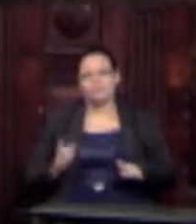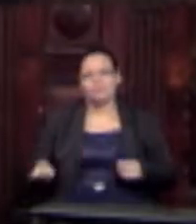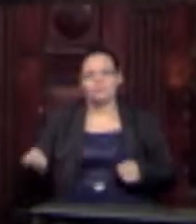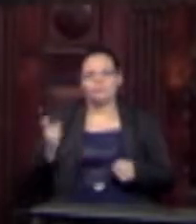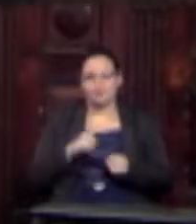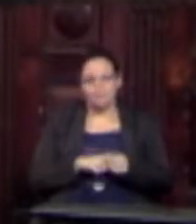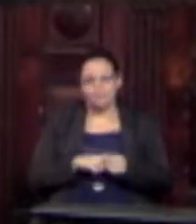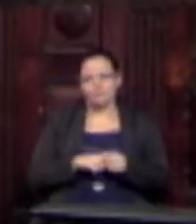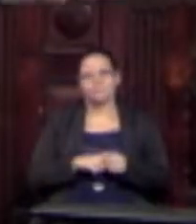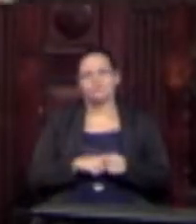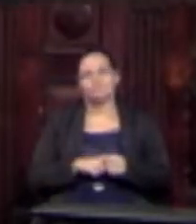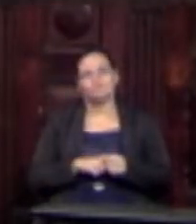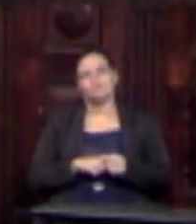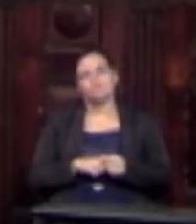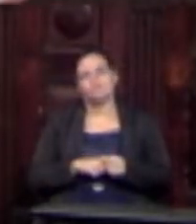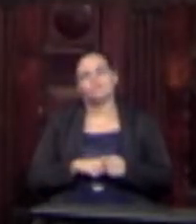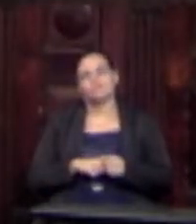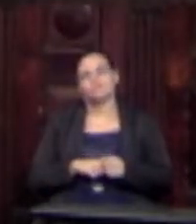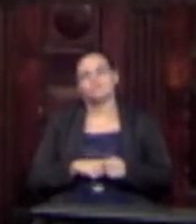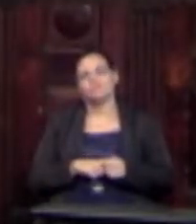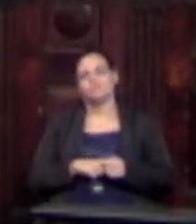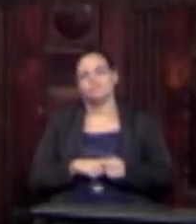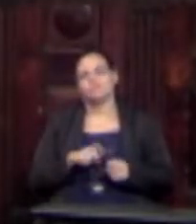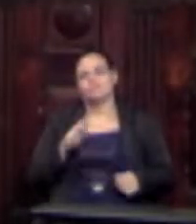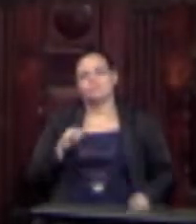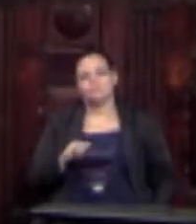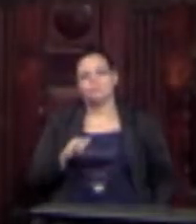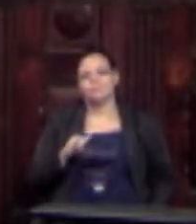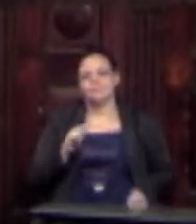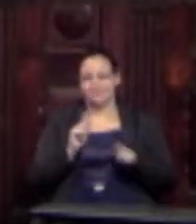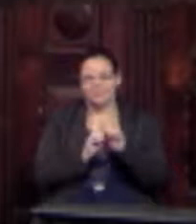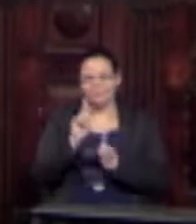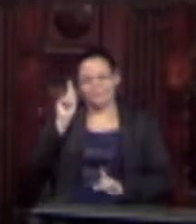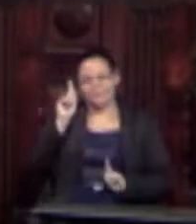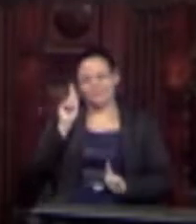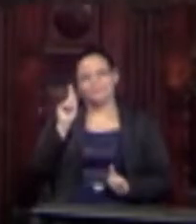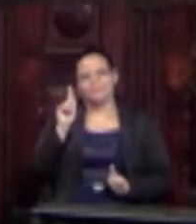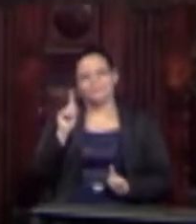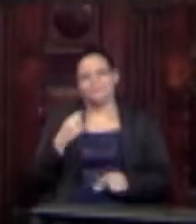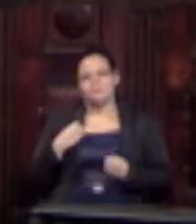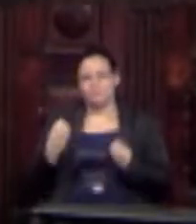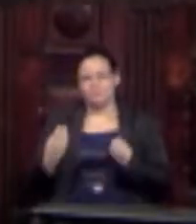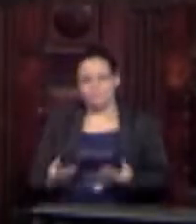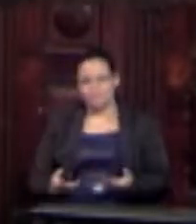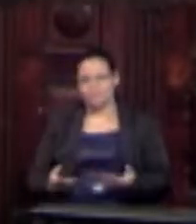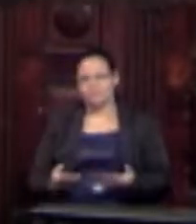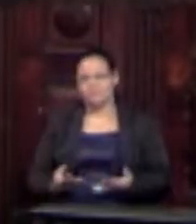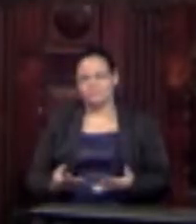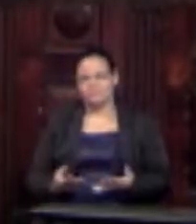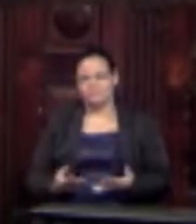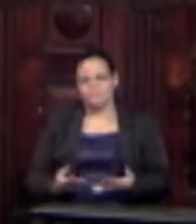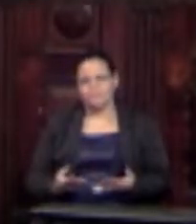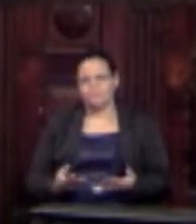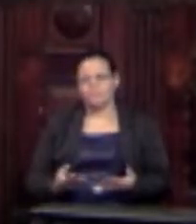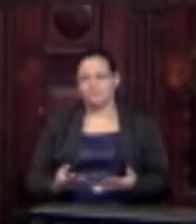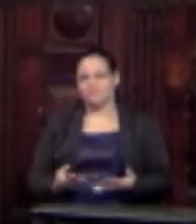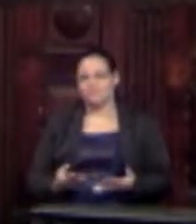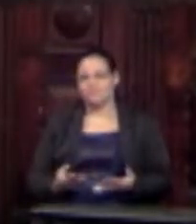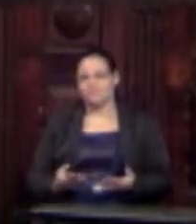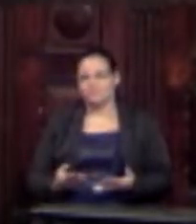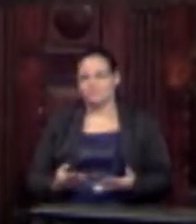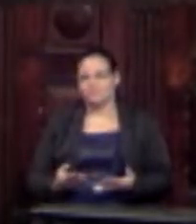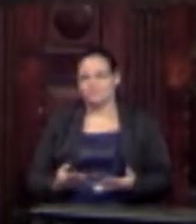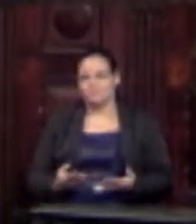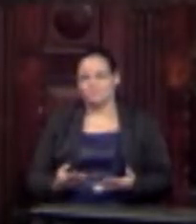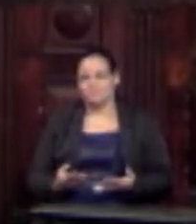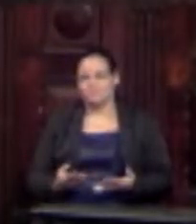voltei a expressar lá. Se a licitação da concessão está maculada